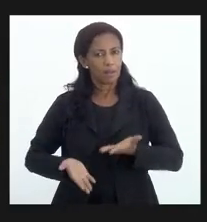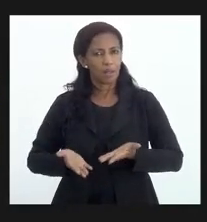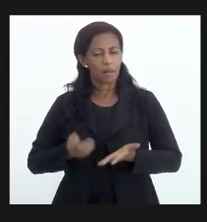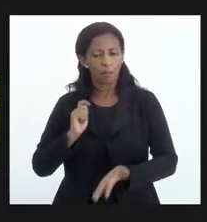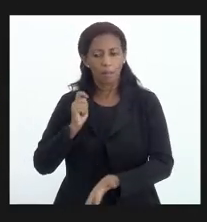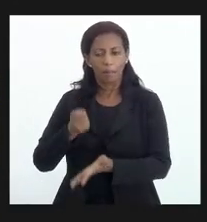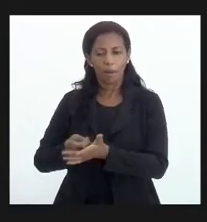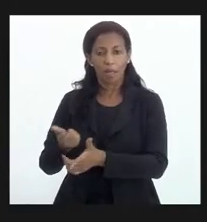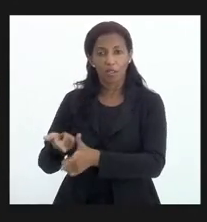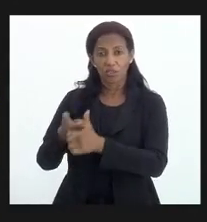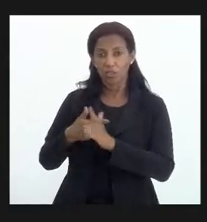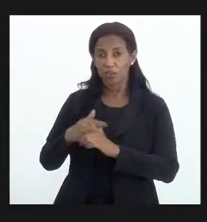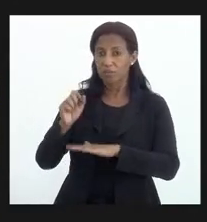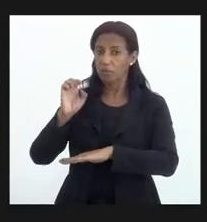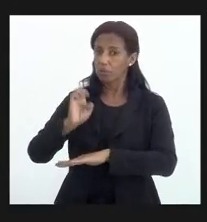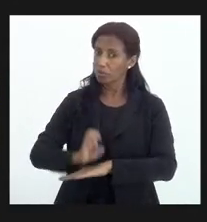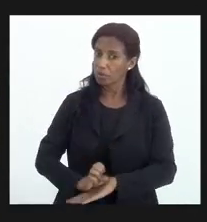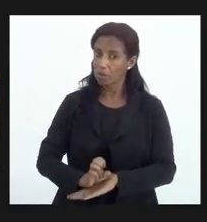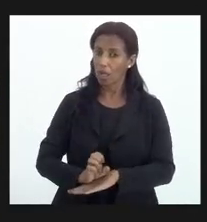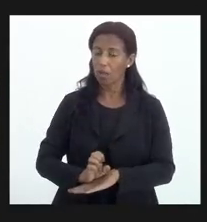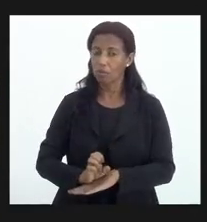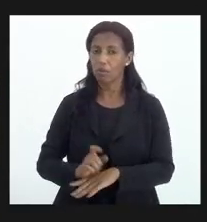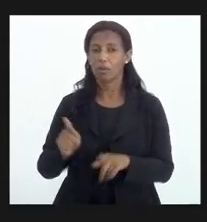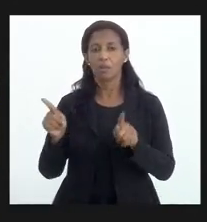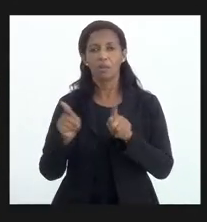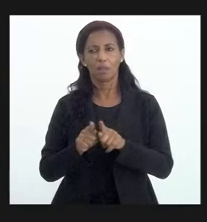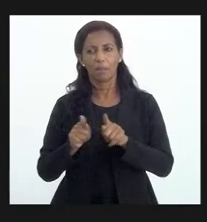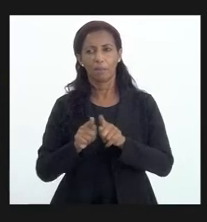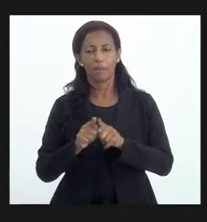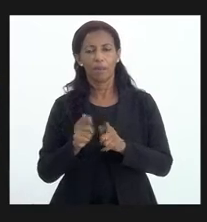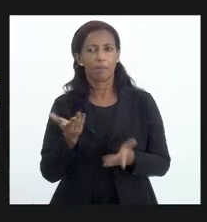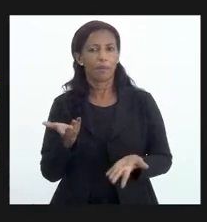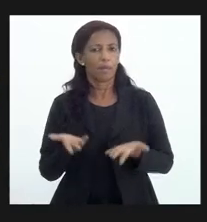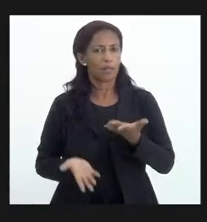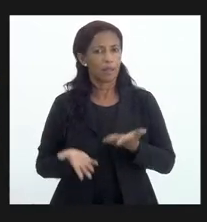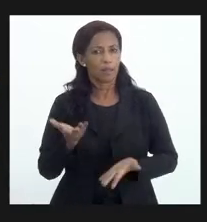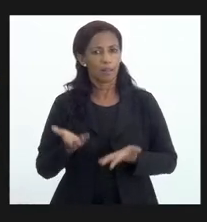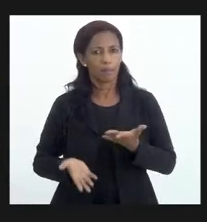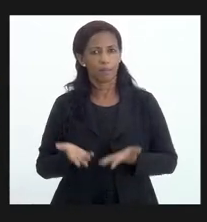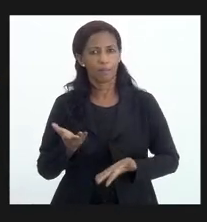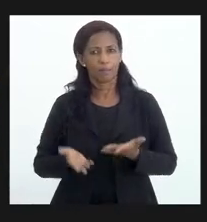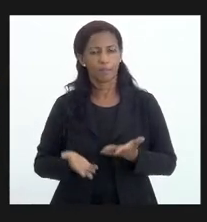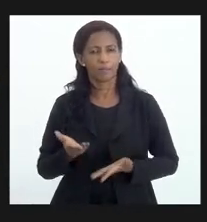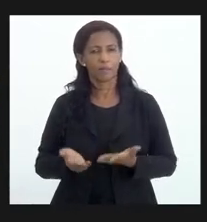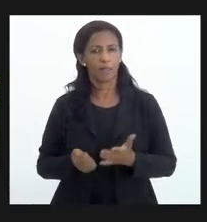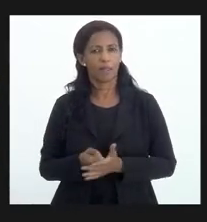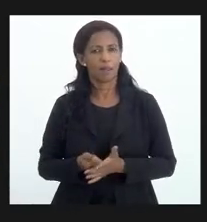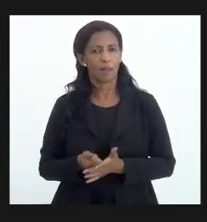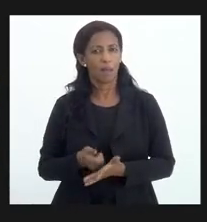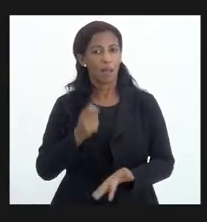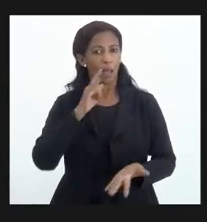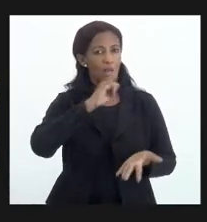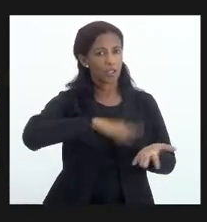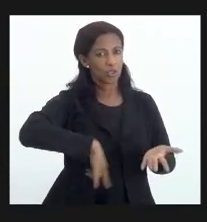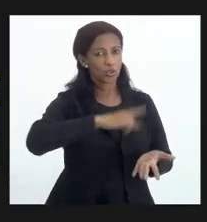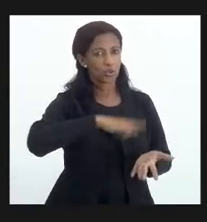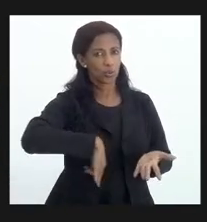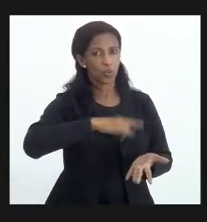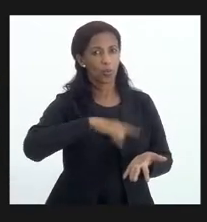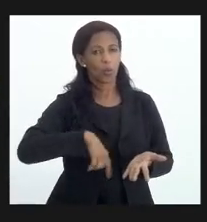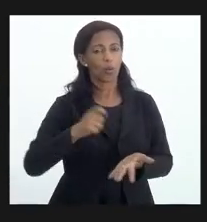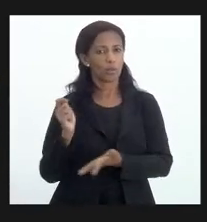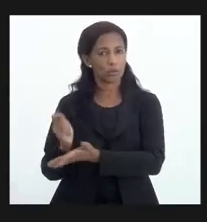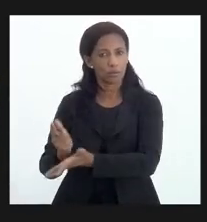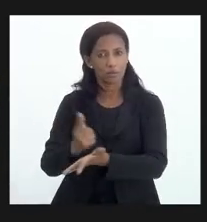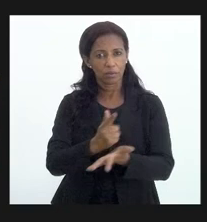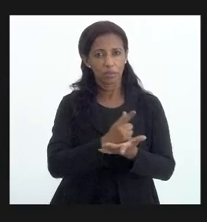do Estado, para equacionar e equilibrar as contas públicas e respeitar